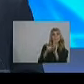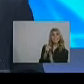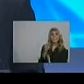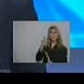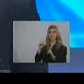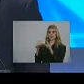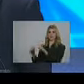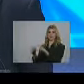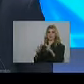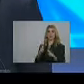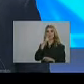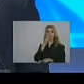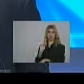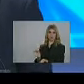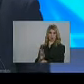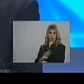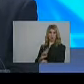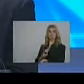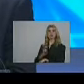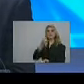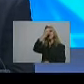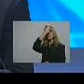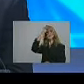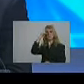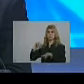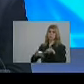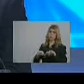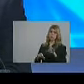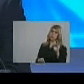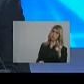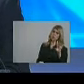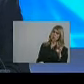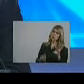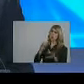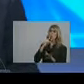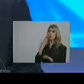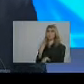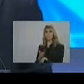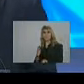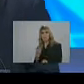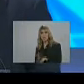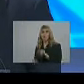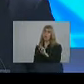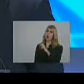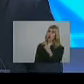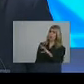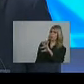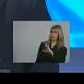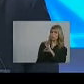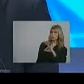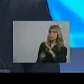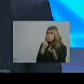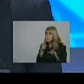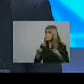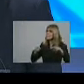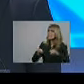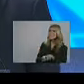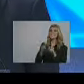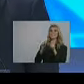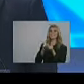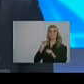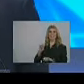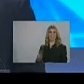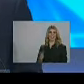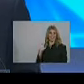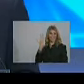colocar a Guarda Municipal trabalhando ou sozinha, equipada, treinada, ou com a Polícia Militar, em parcerias como fizemos no